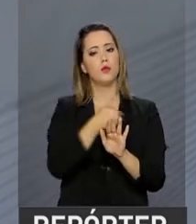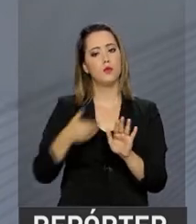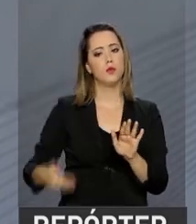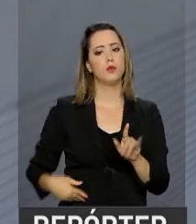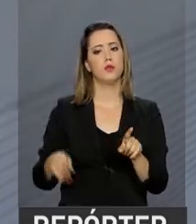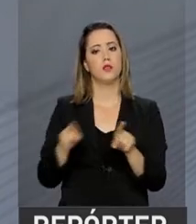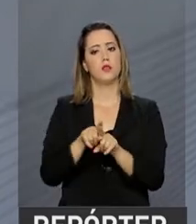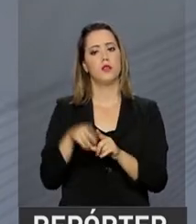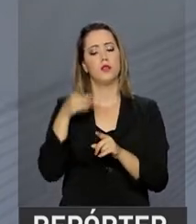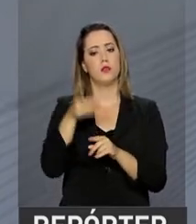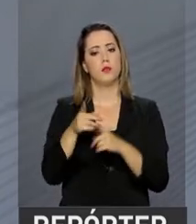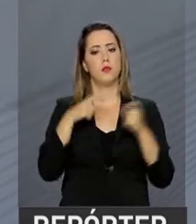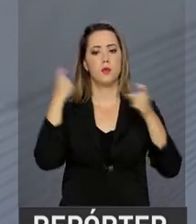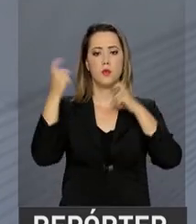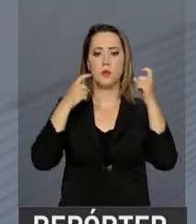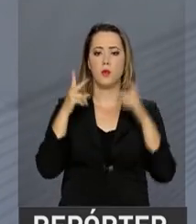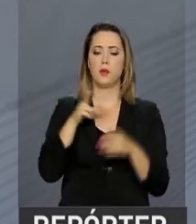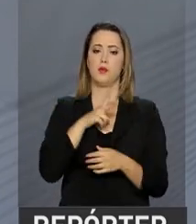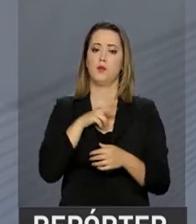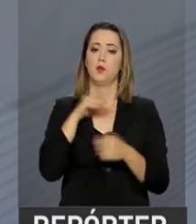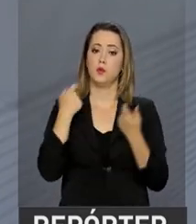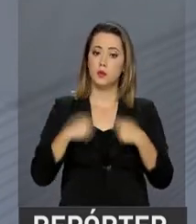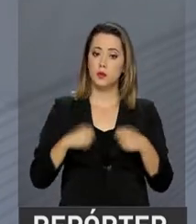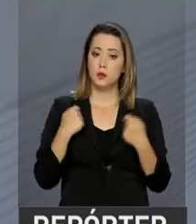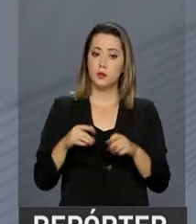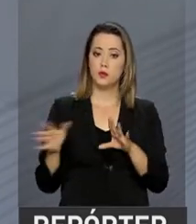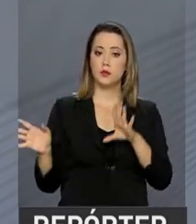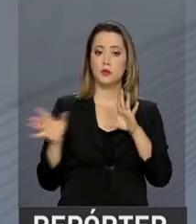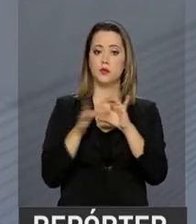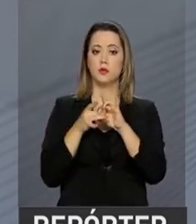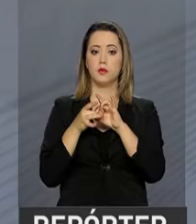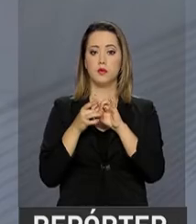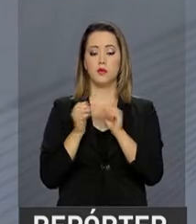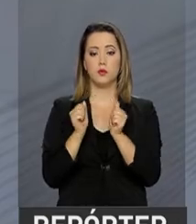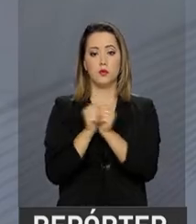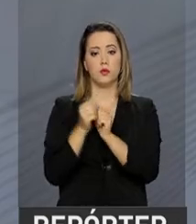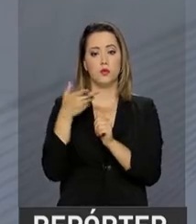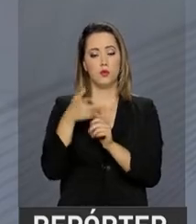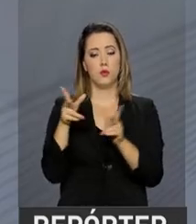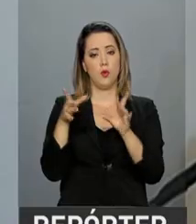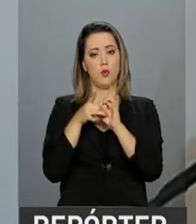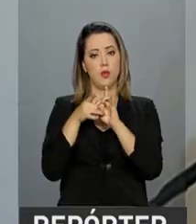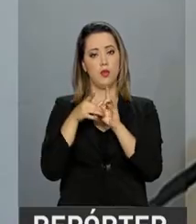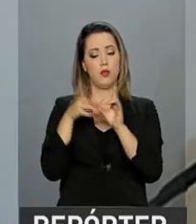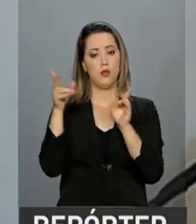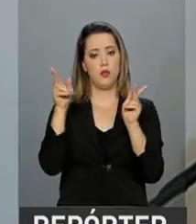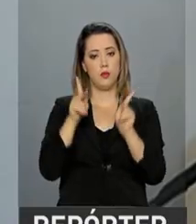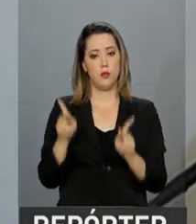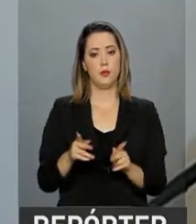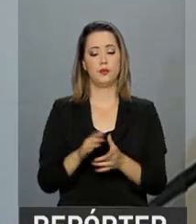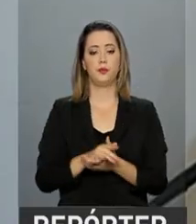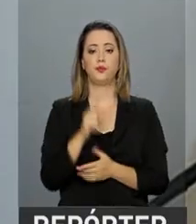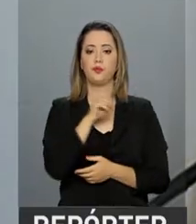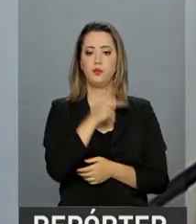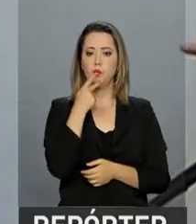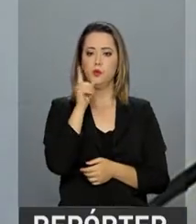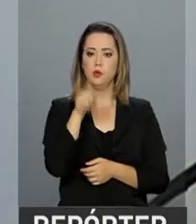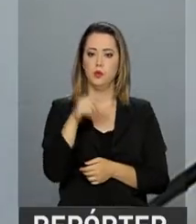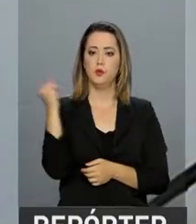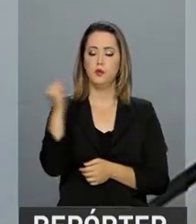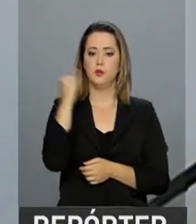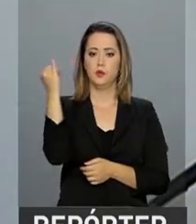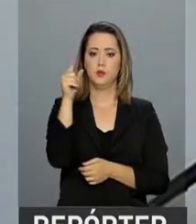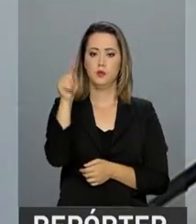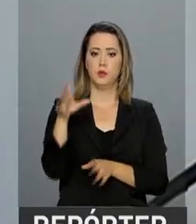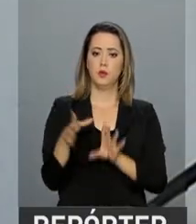para a sua intervenção e preocupação pela necessidade de conciliar o brasil diz é possível mas o presidente michel temer reafirmou a importância